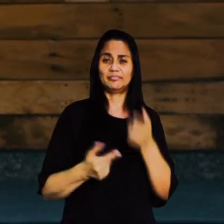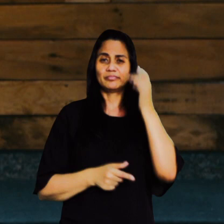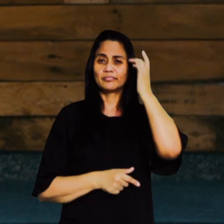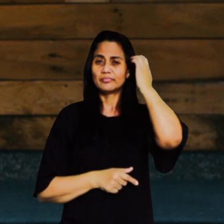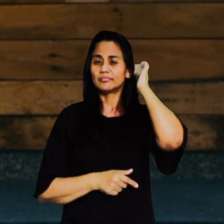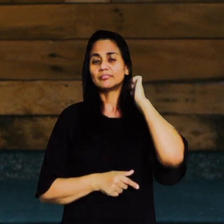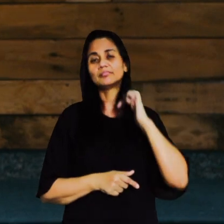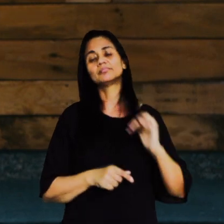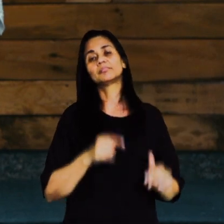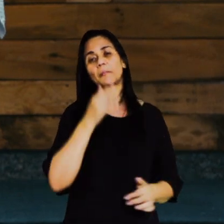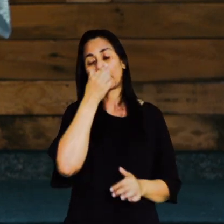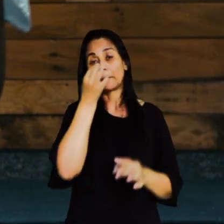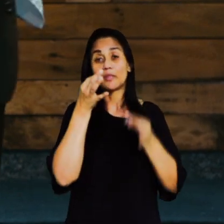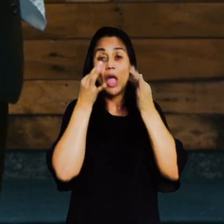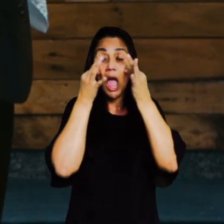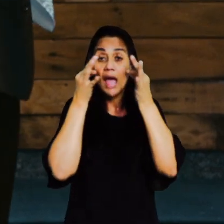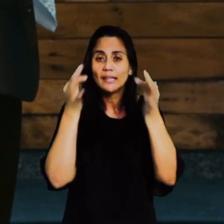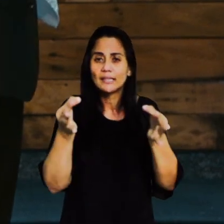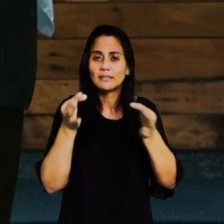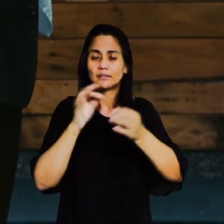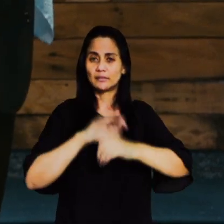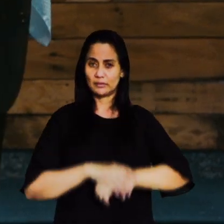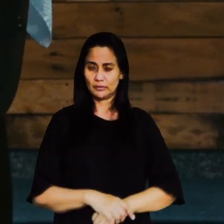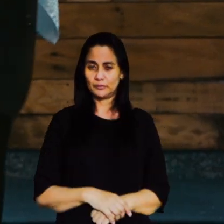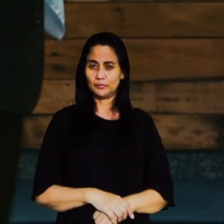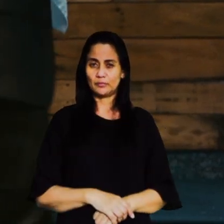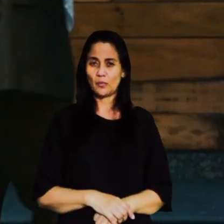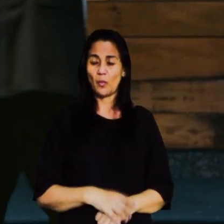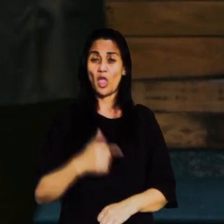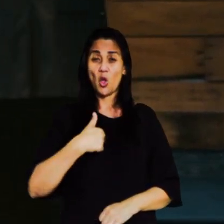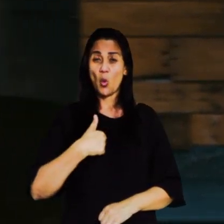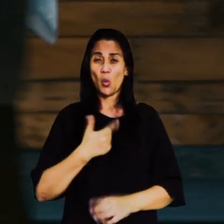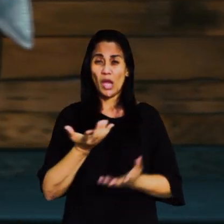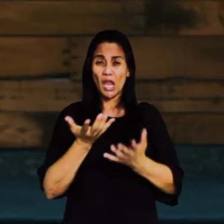Eu vou acabar com a crítica dos críticos de plantão.